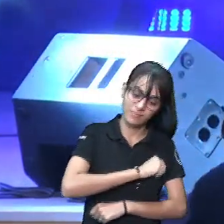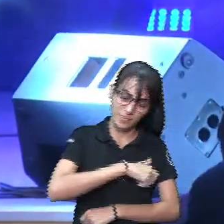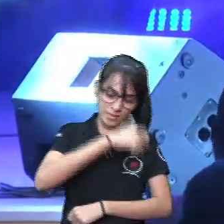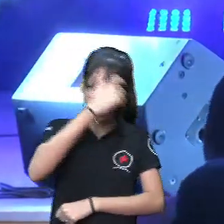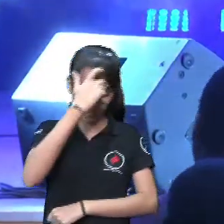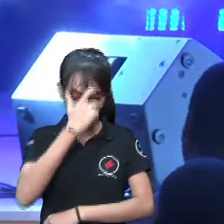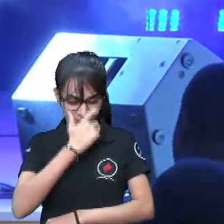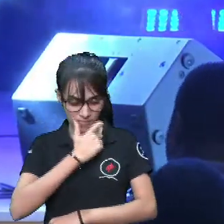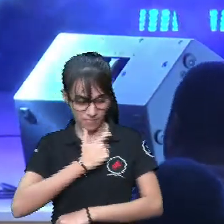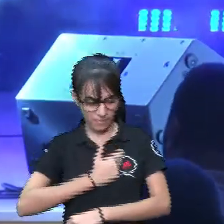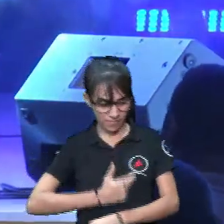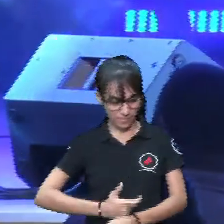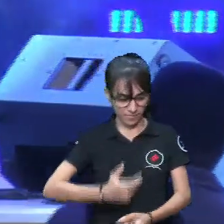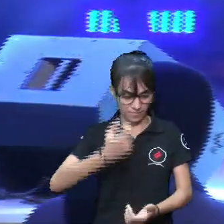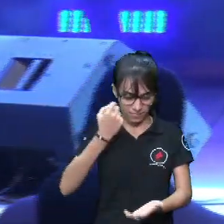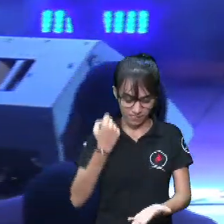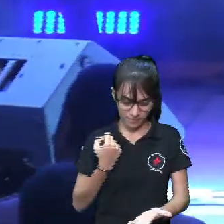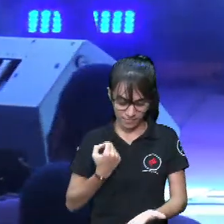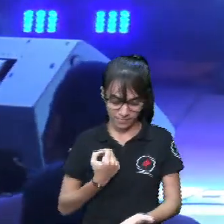amor que me